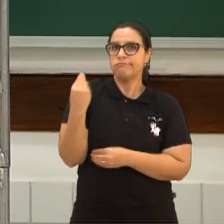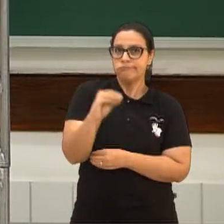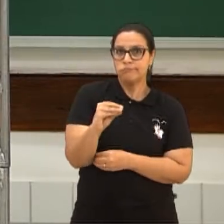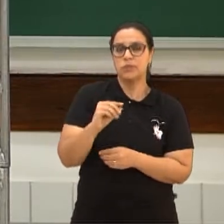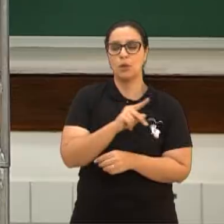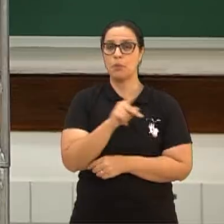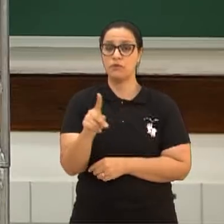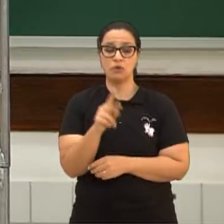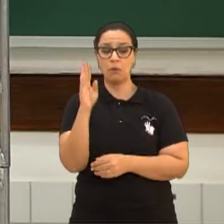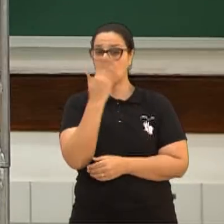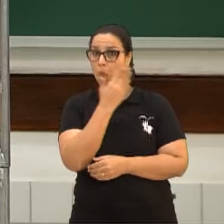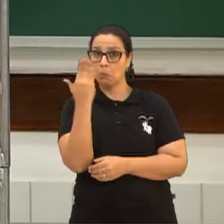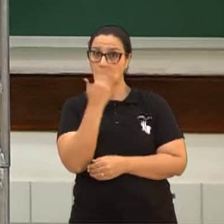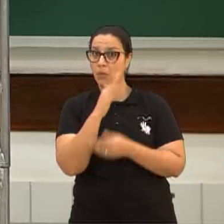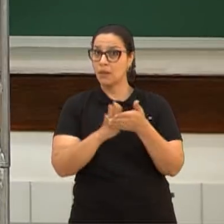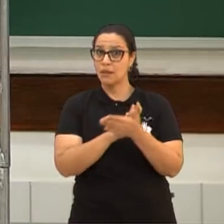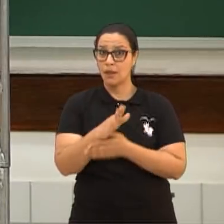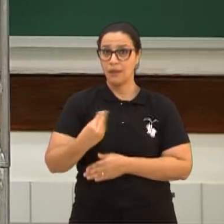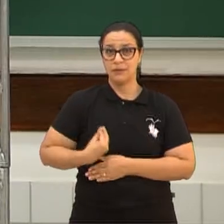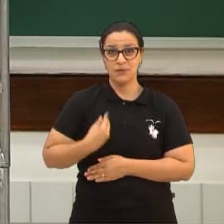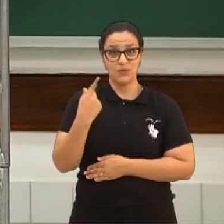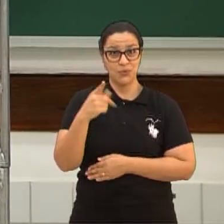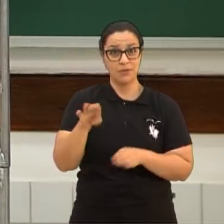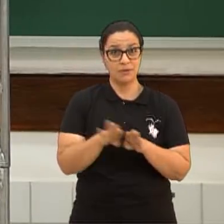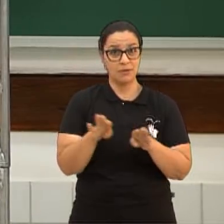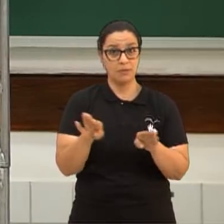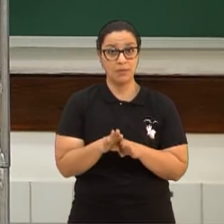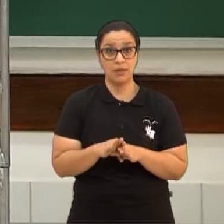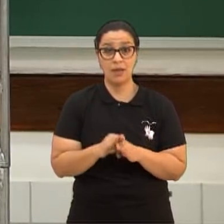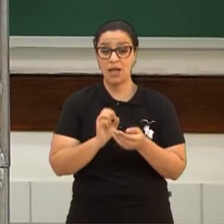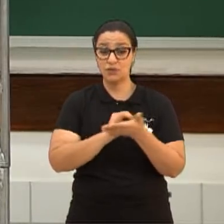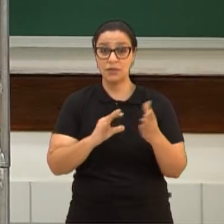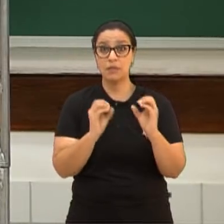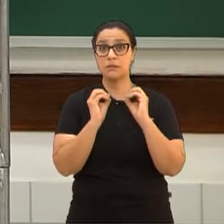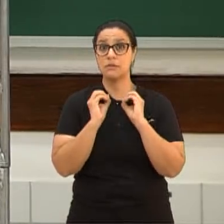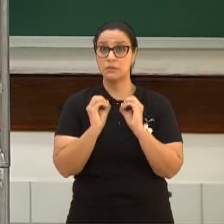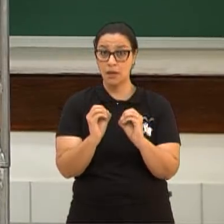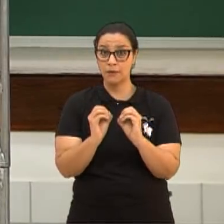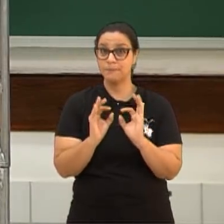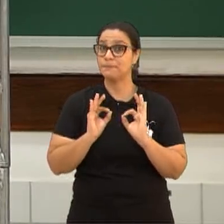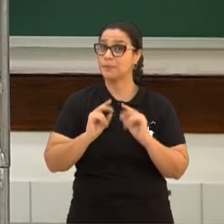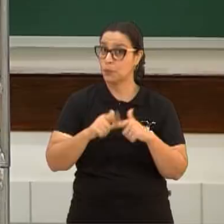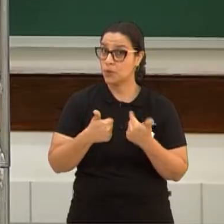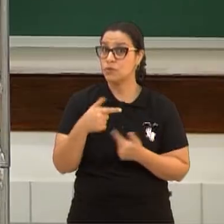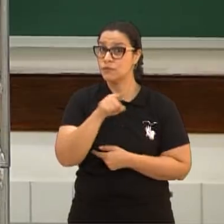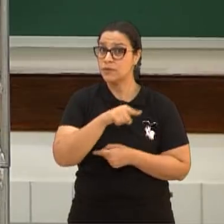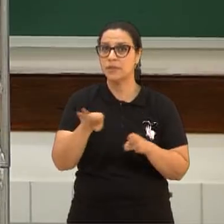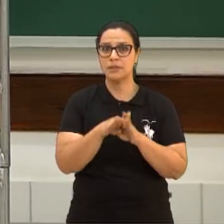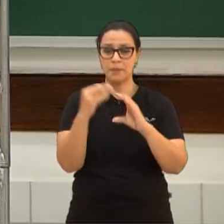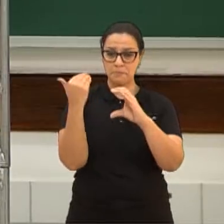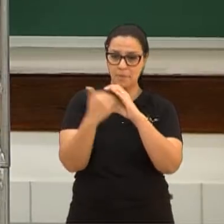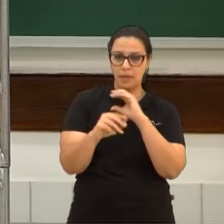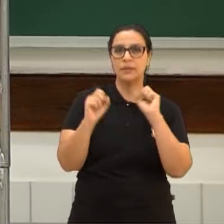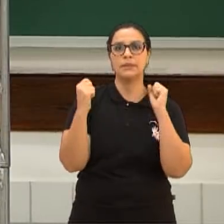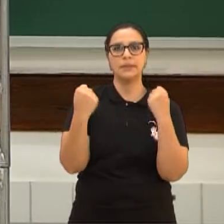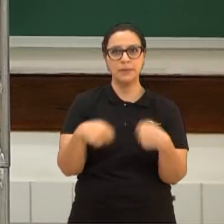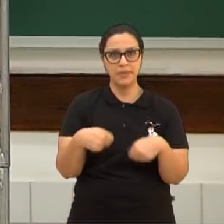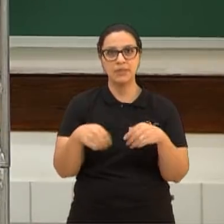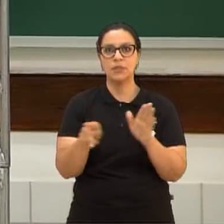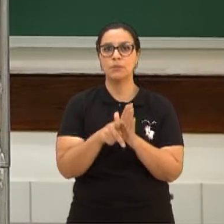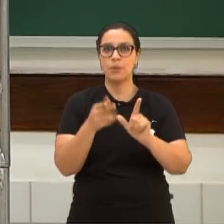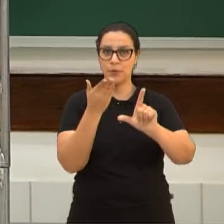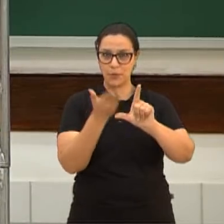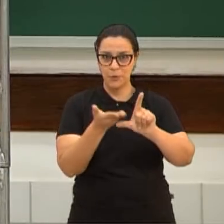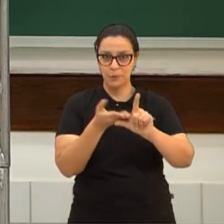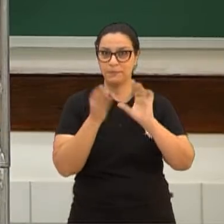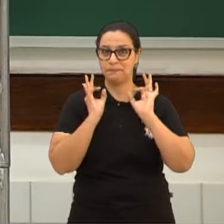professor não vai receber a sua presença em nenhuma das suas atividades, aquelas que você encaminha lá pelo seu